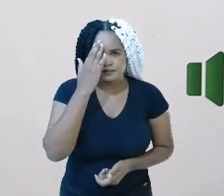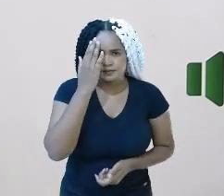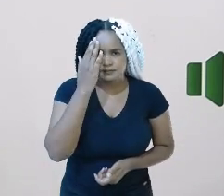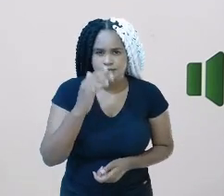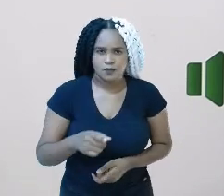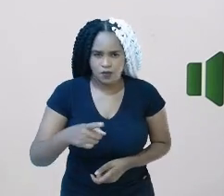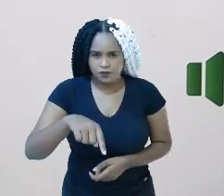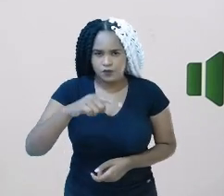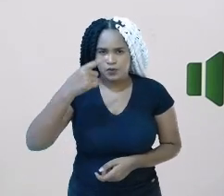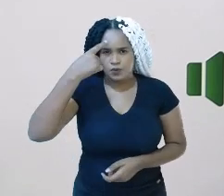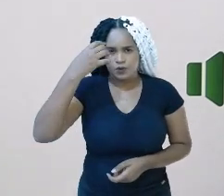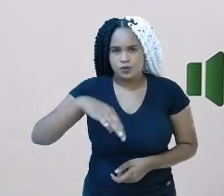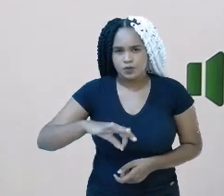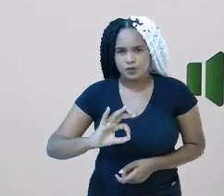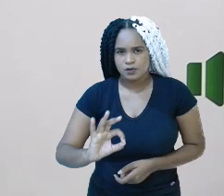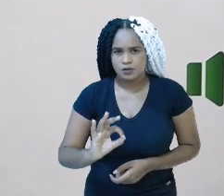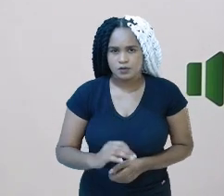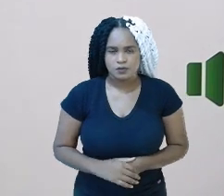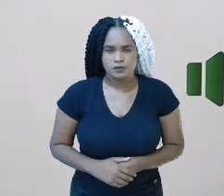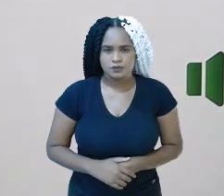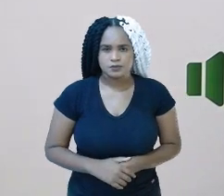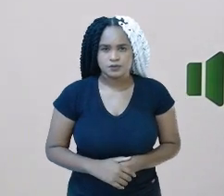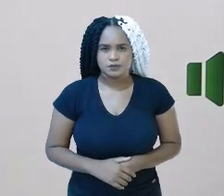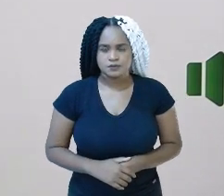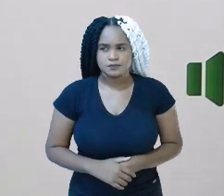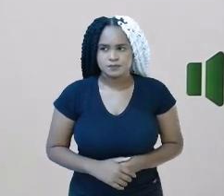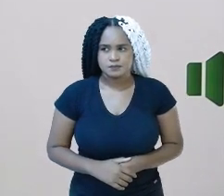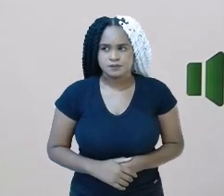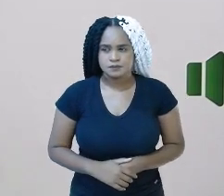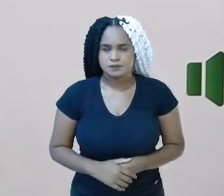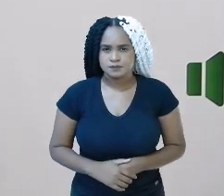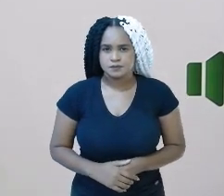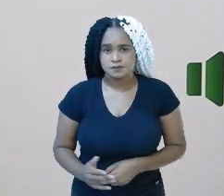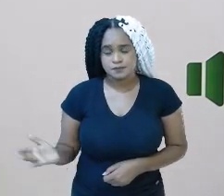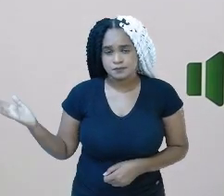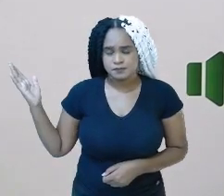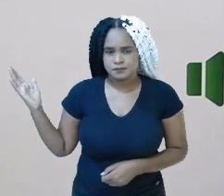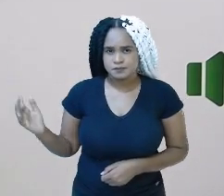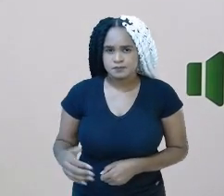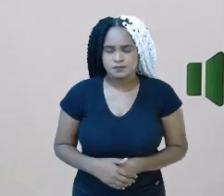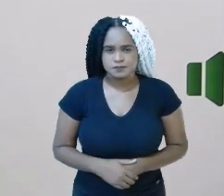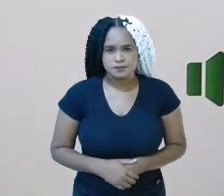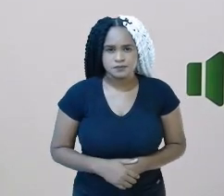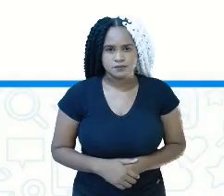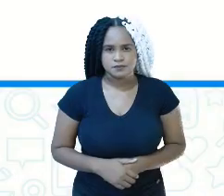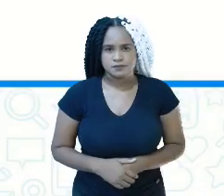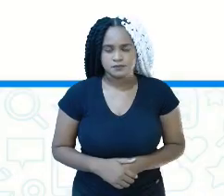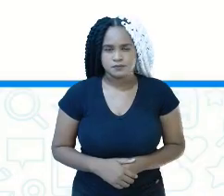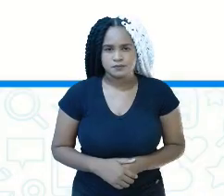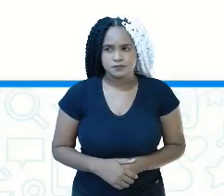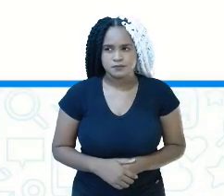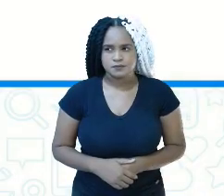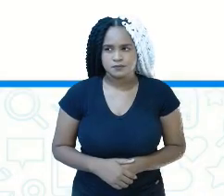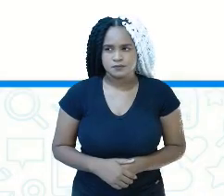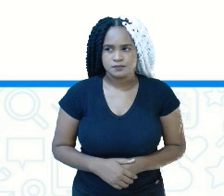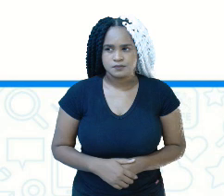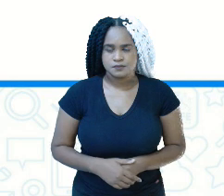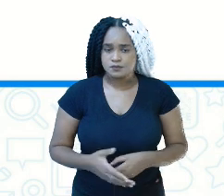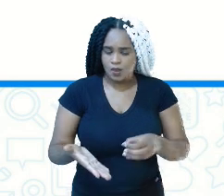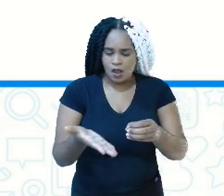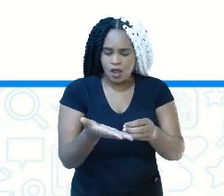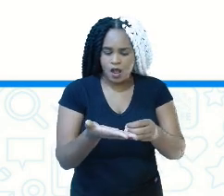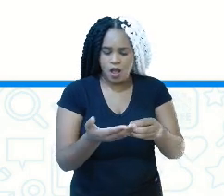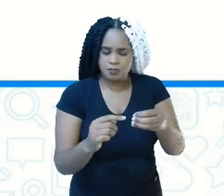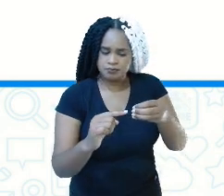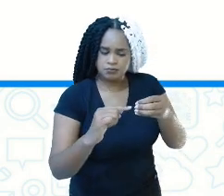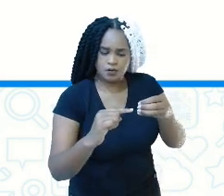para compreender como é que funciona essa questão? Aqui eu tenho, ó, como eu tinha dito para vocês, a minha jarra medidora. Ó,